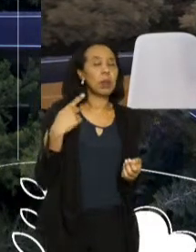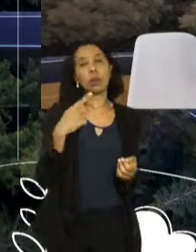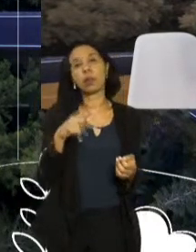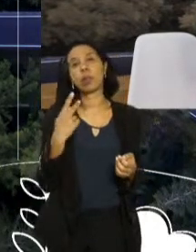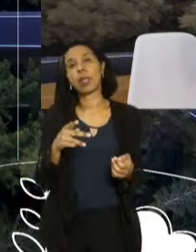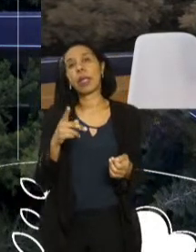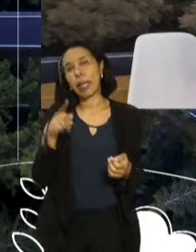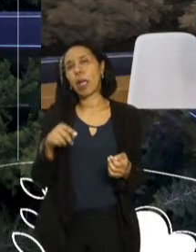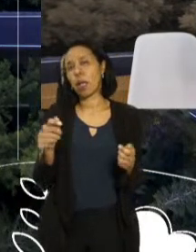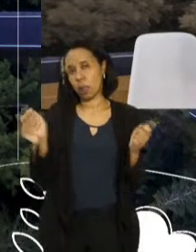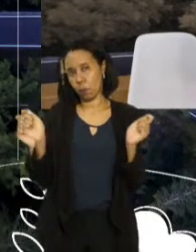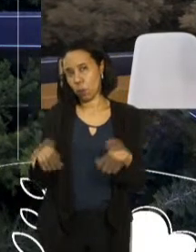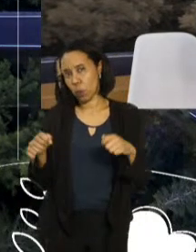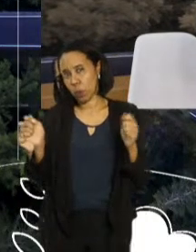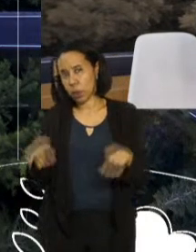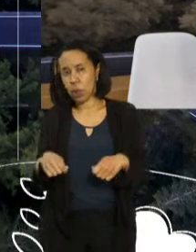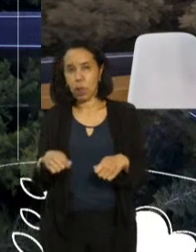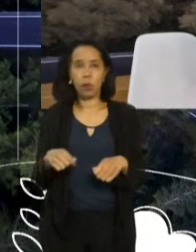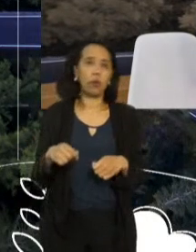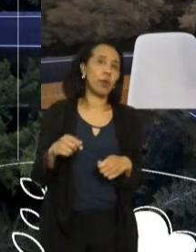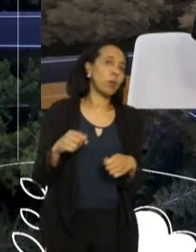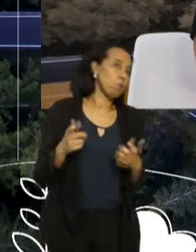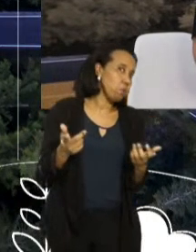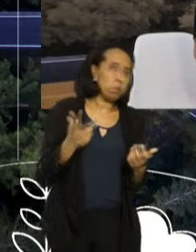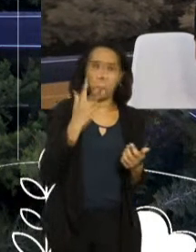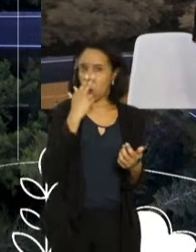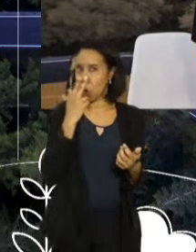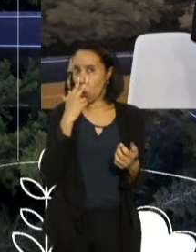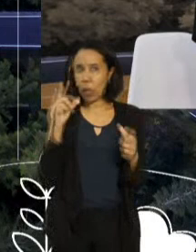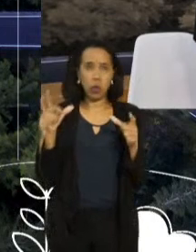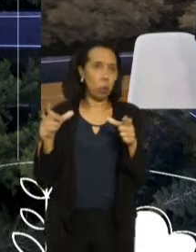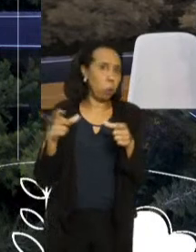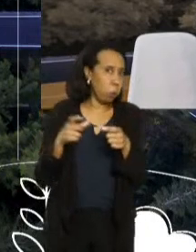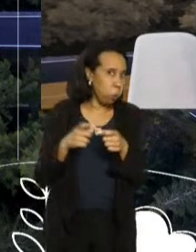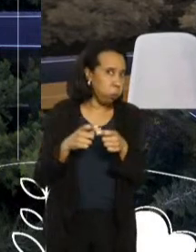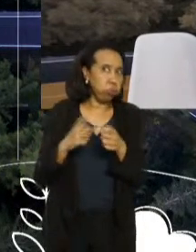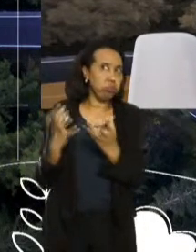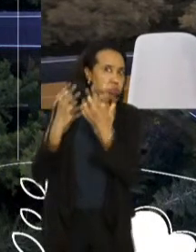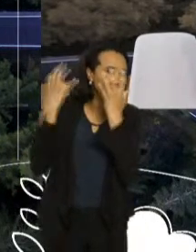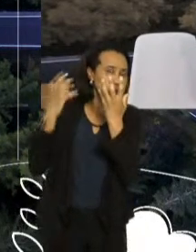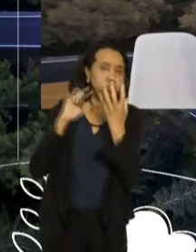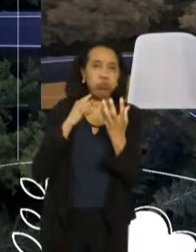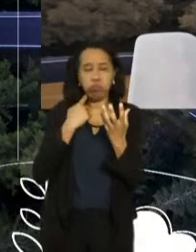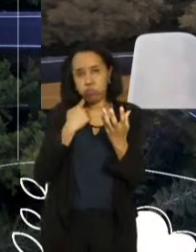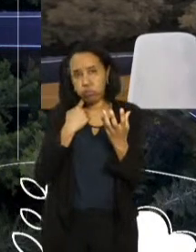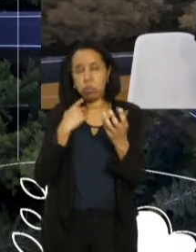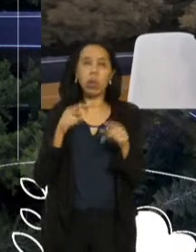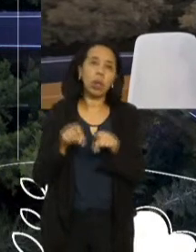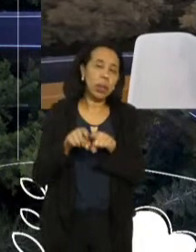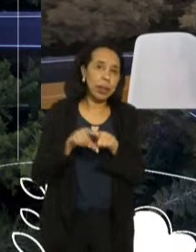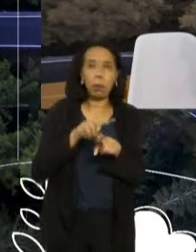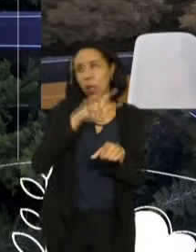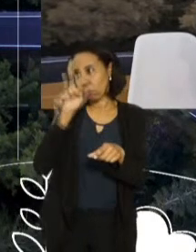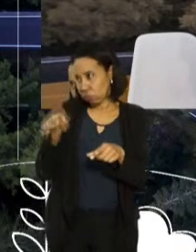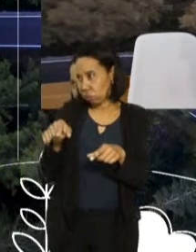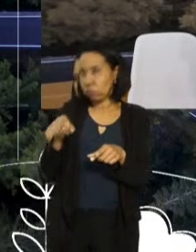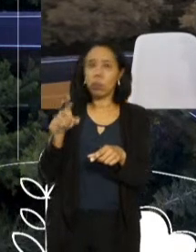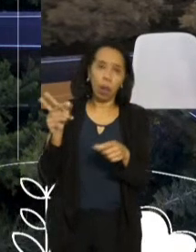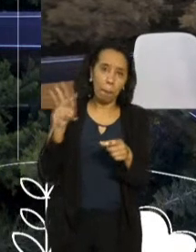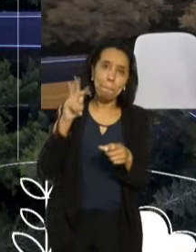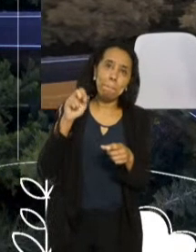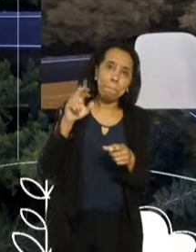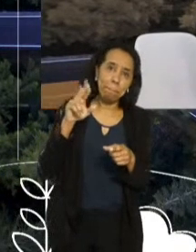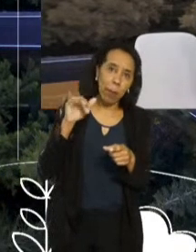que isso é possível? Se isso remediaria ou mitigaria os impactos da poluição? E do lado também, a doutora Patrícia